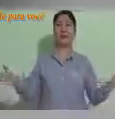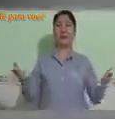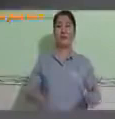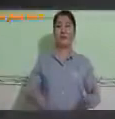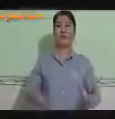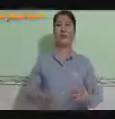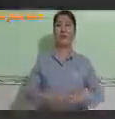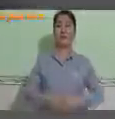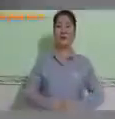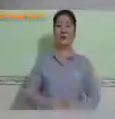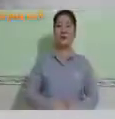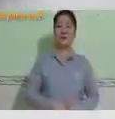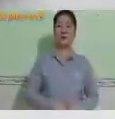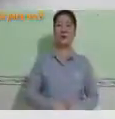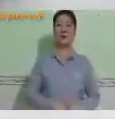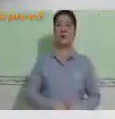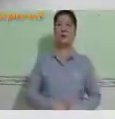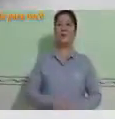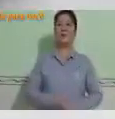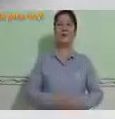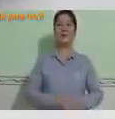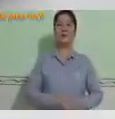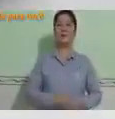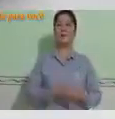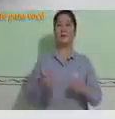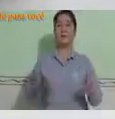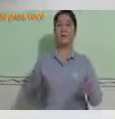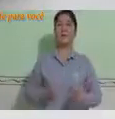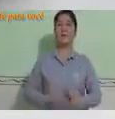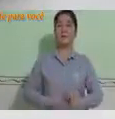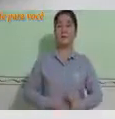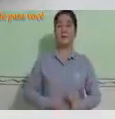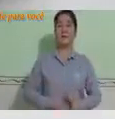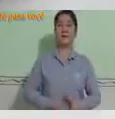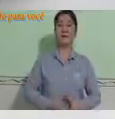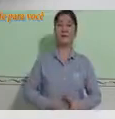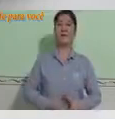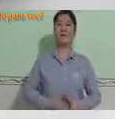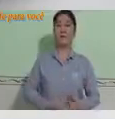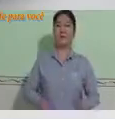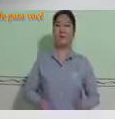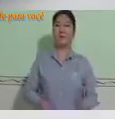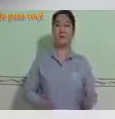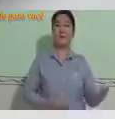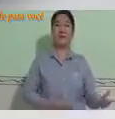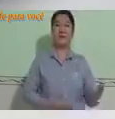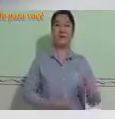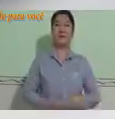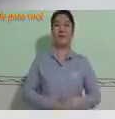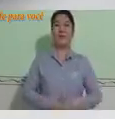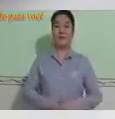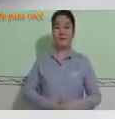vírgula, levantar os pesos lentamente em direção aos ombros, vírgula, mantendo os braços e cotovelos perto do corpo, vírgula,